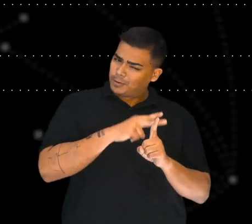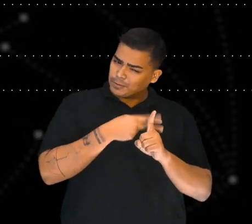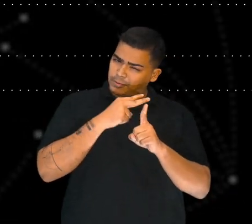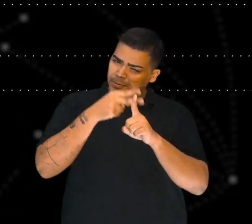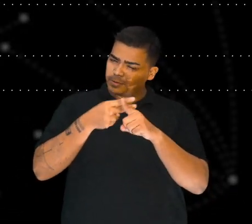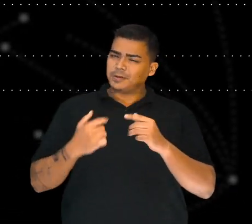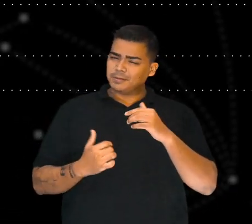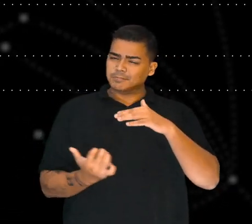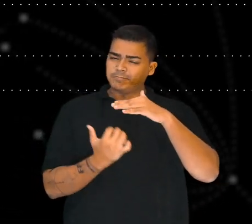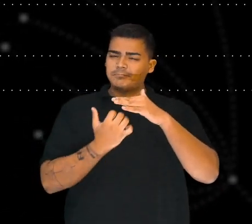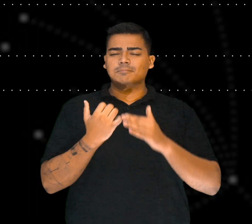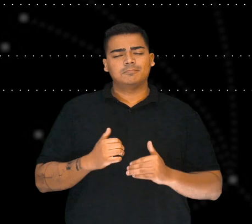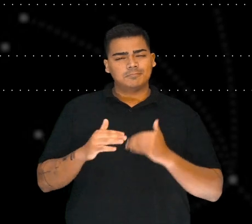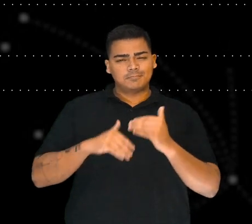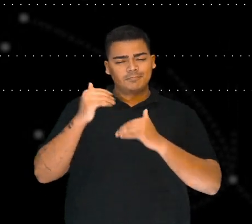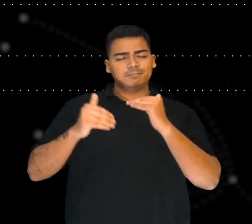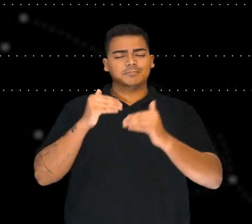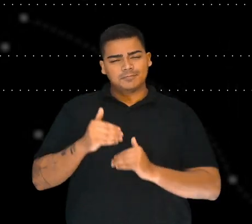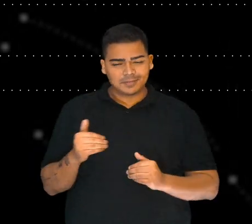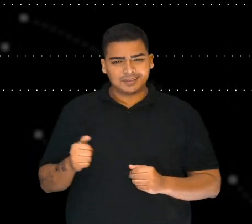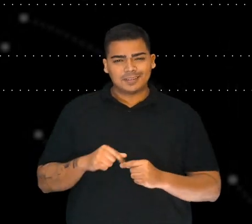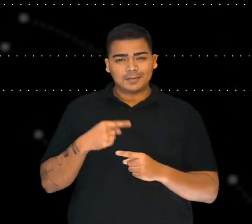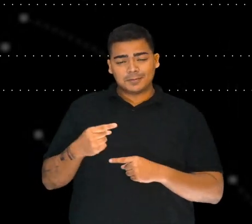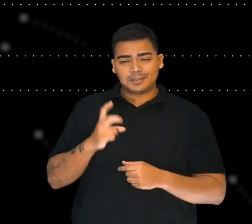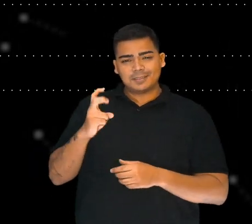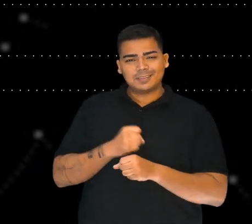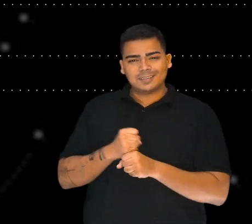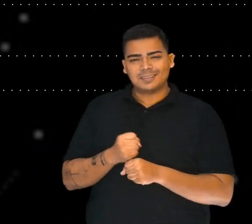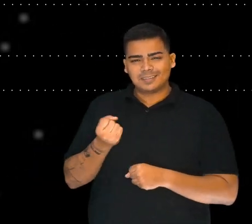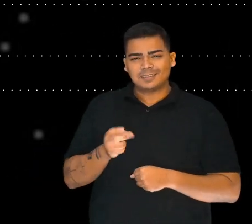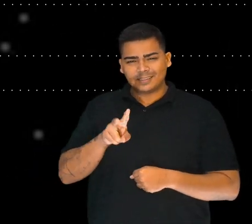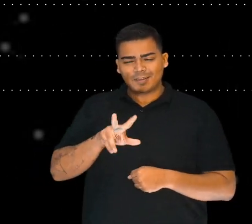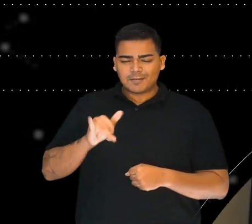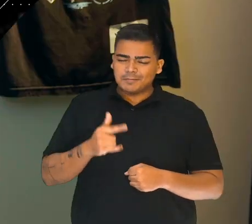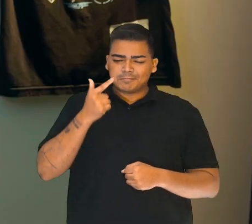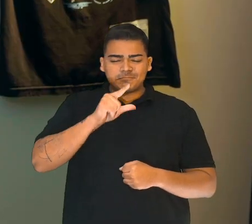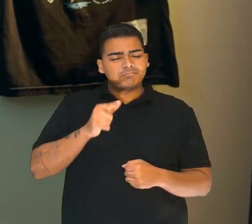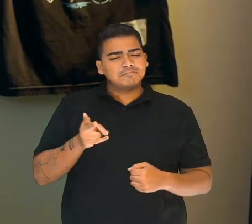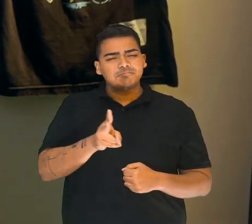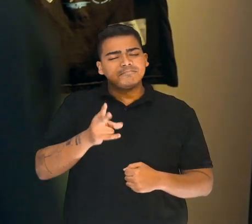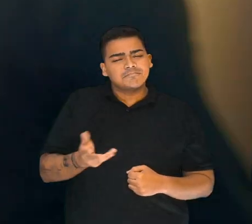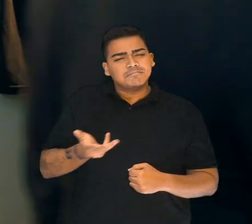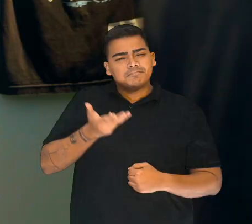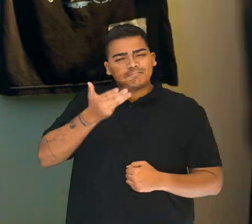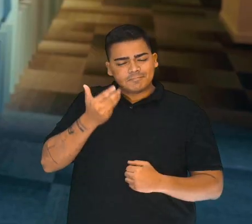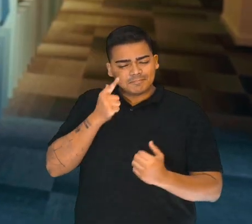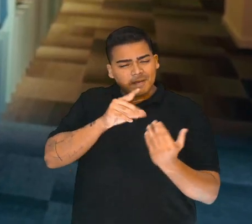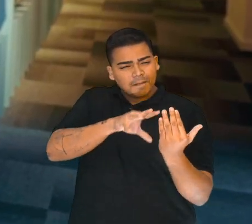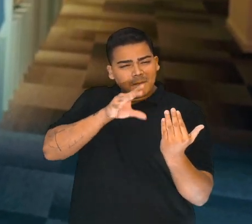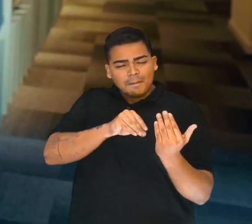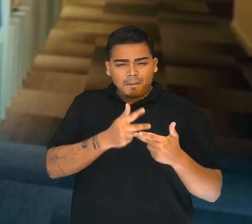dobrar em 5 anos. A partir do 1 milhão, né? Aí você vai lá e nesses 5 anos você faz 100 milhões, aí sempre se inspirava em